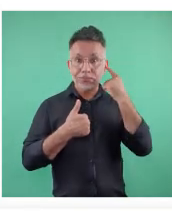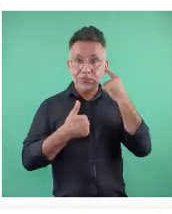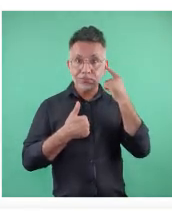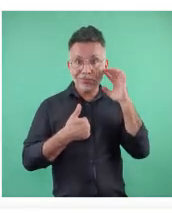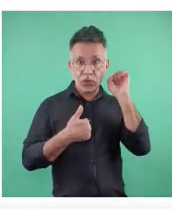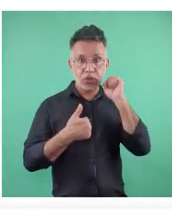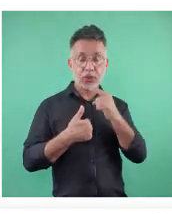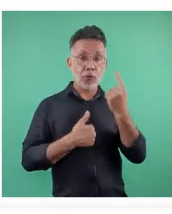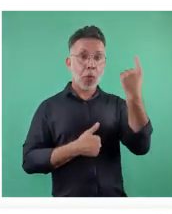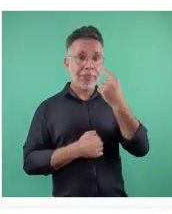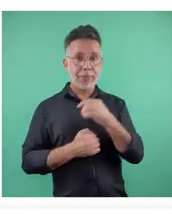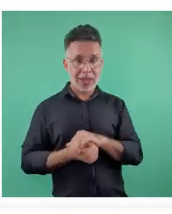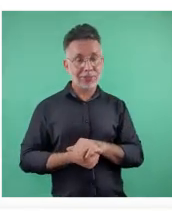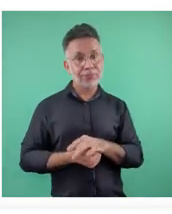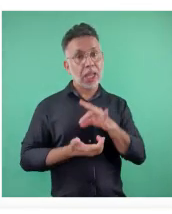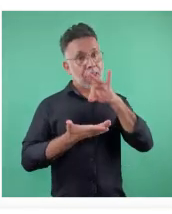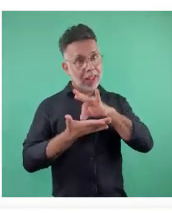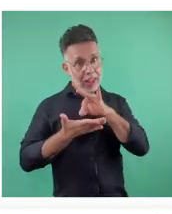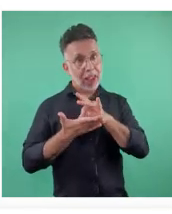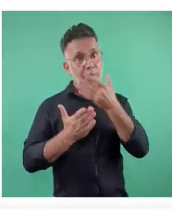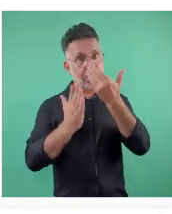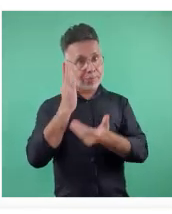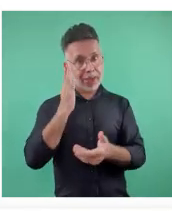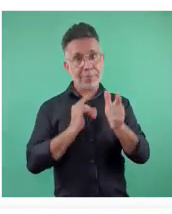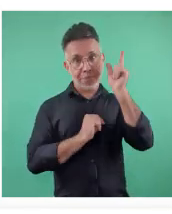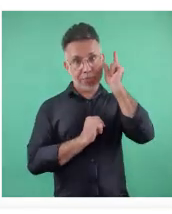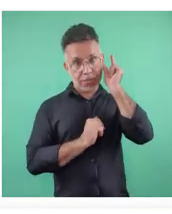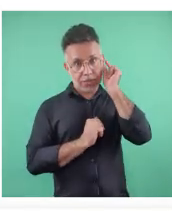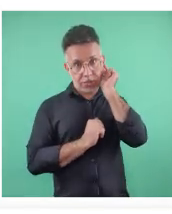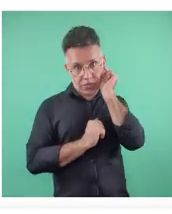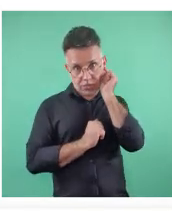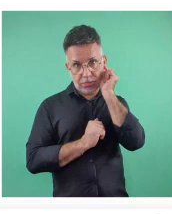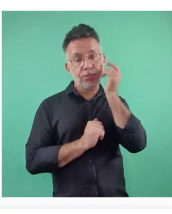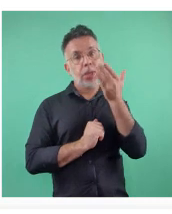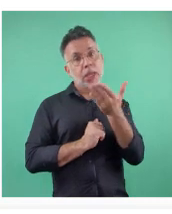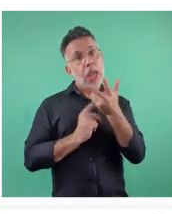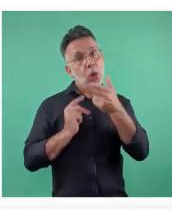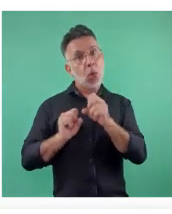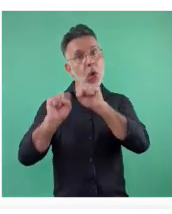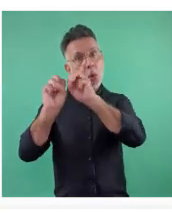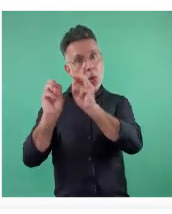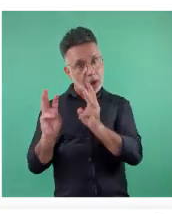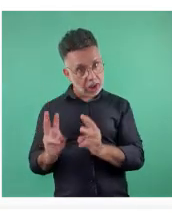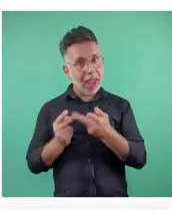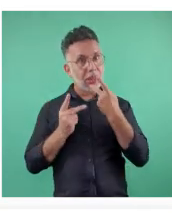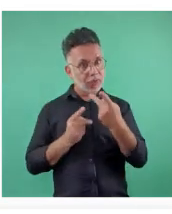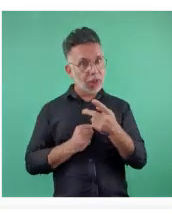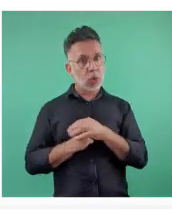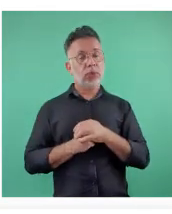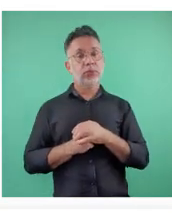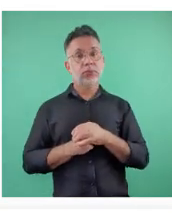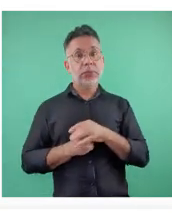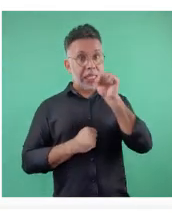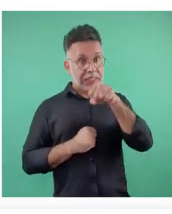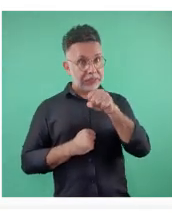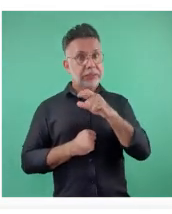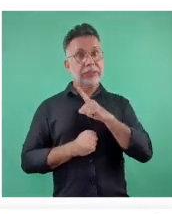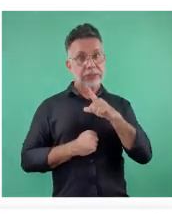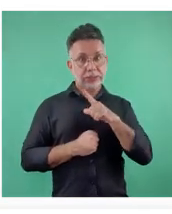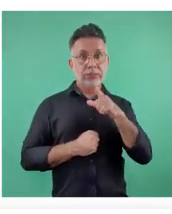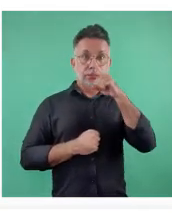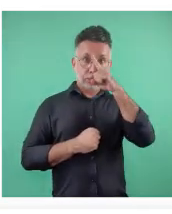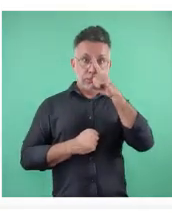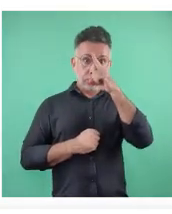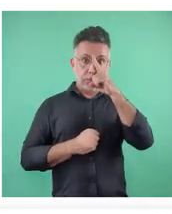deles realmente é uma perda auditiva, assim como a Organização Mundial de Saúde acabou de revelar, que realmente estamos correndo o risco de